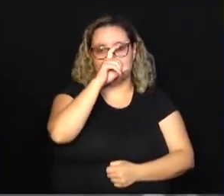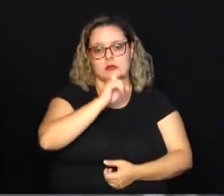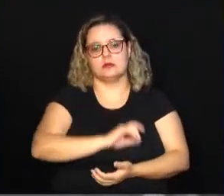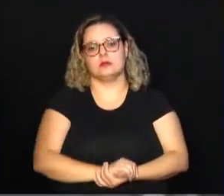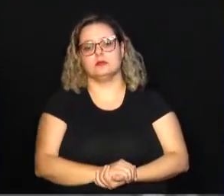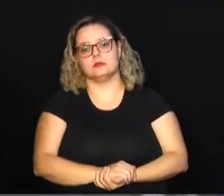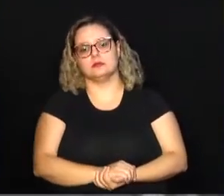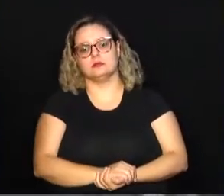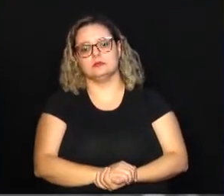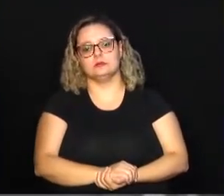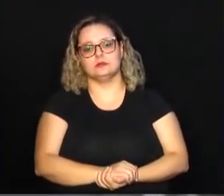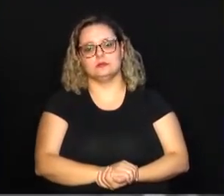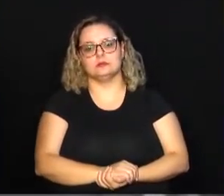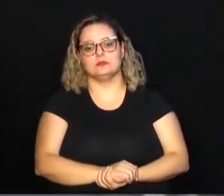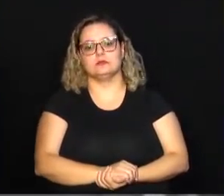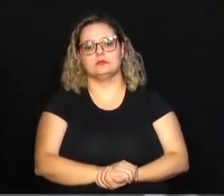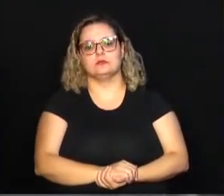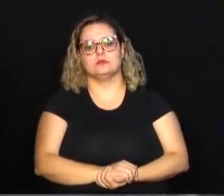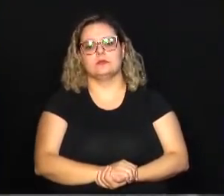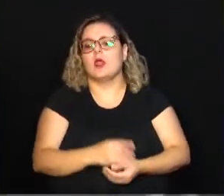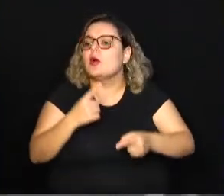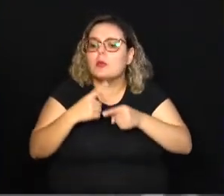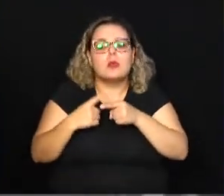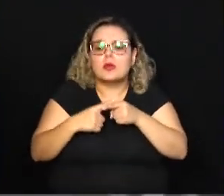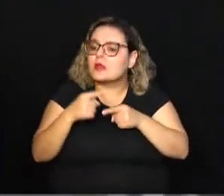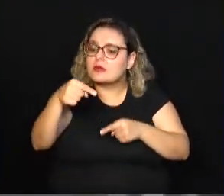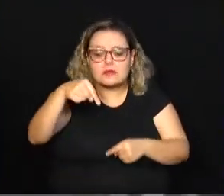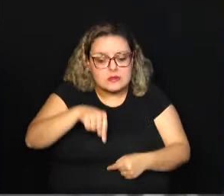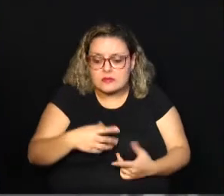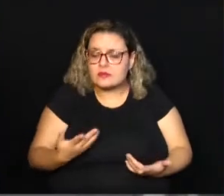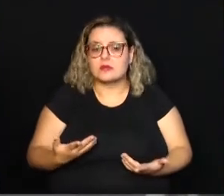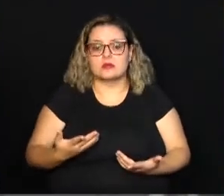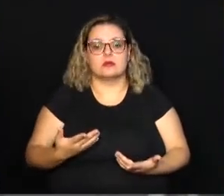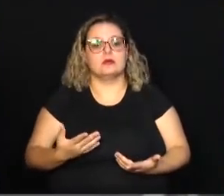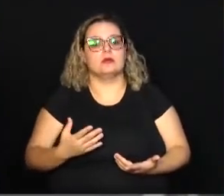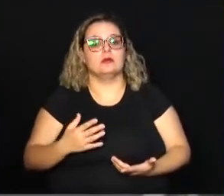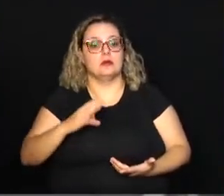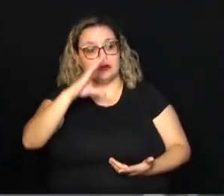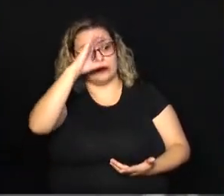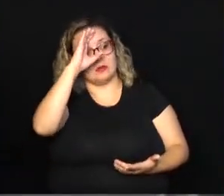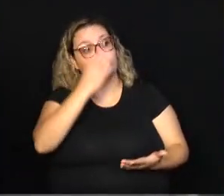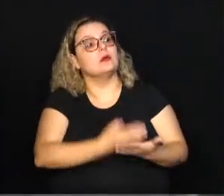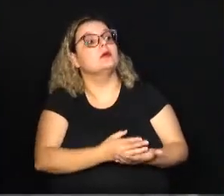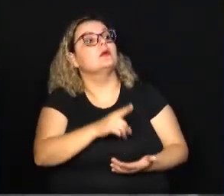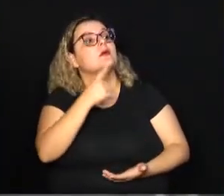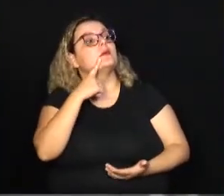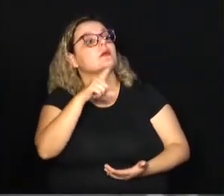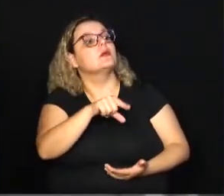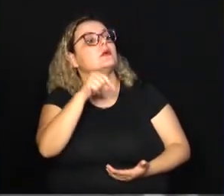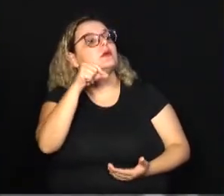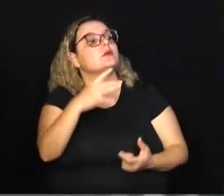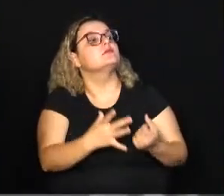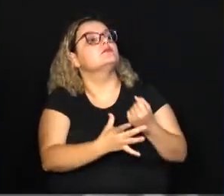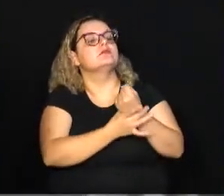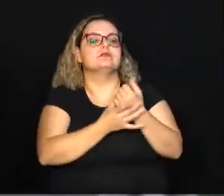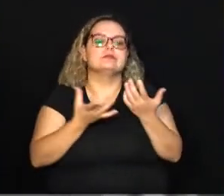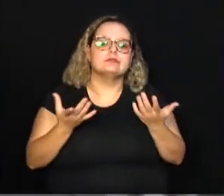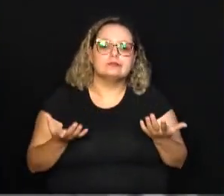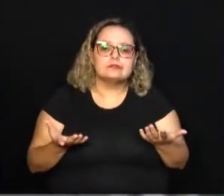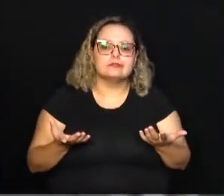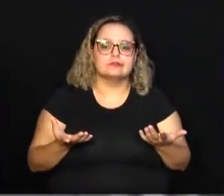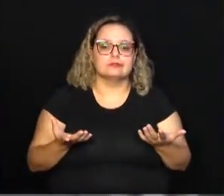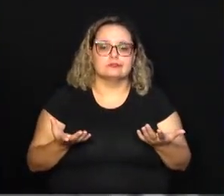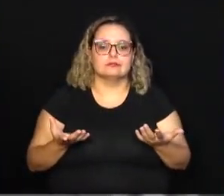vezes, a gente faz inquirição, fala, mas por que você veio aqui? Ah, eu tenho mais confiança aqui, eu prefiro aqui, eu me sinto mais... Então,